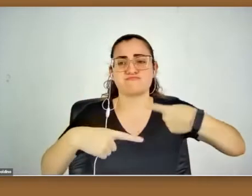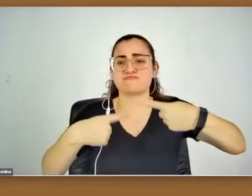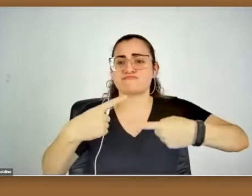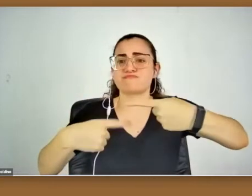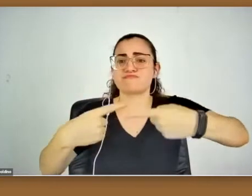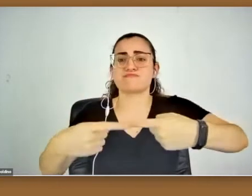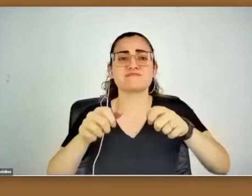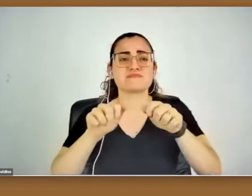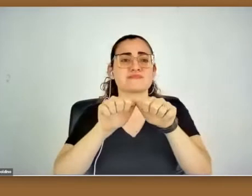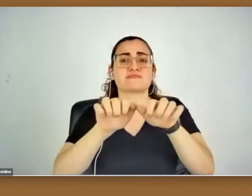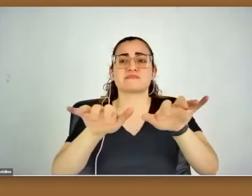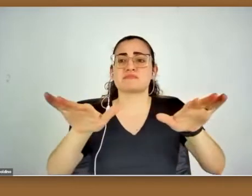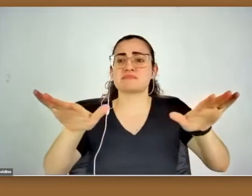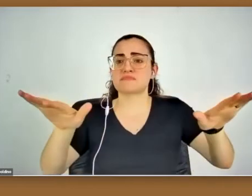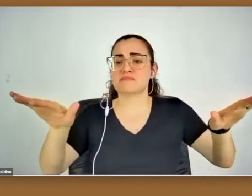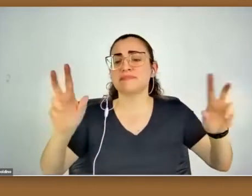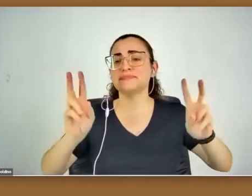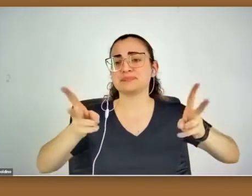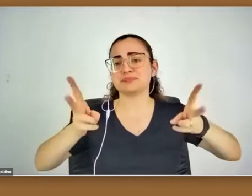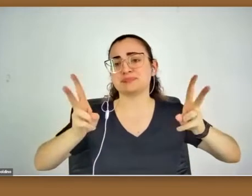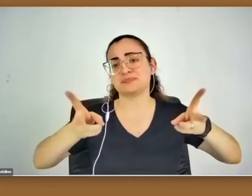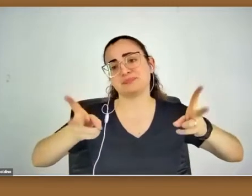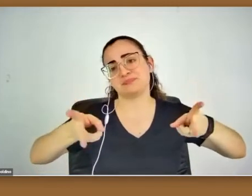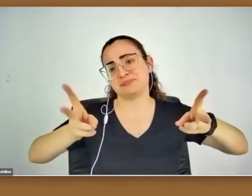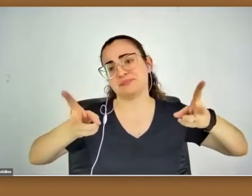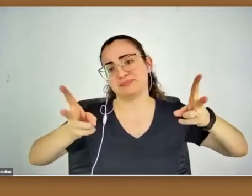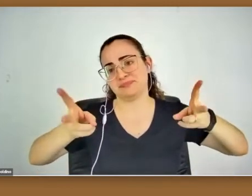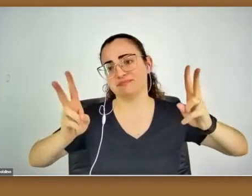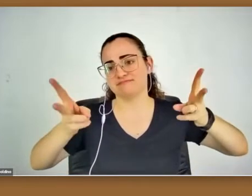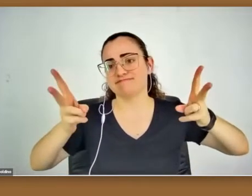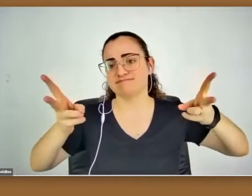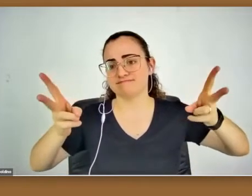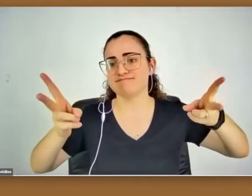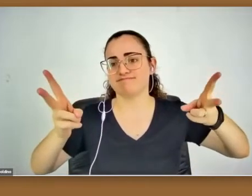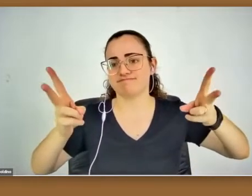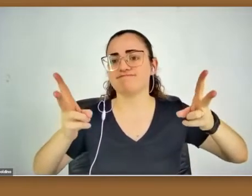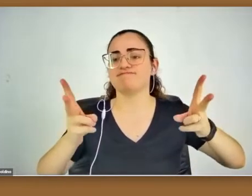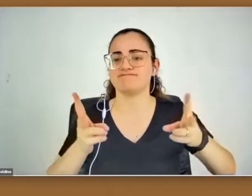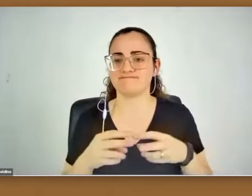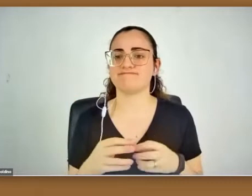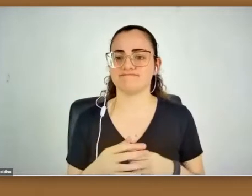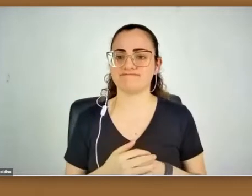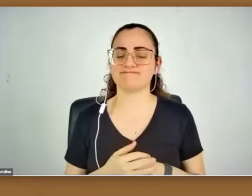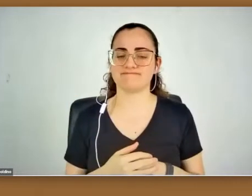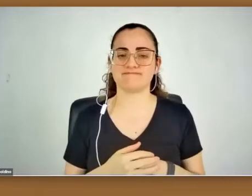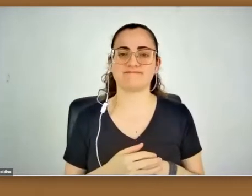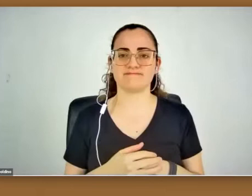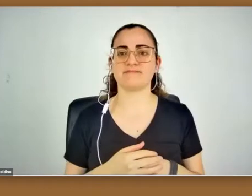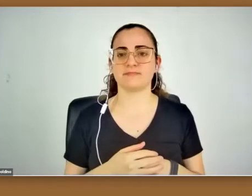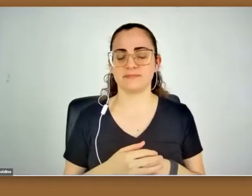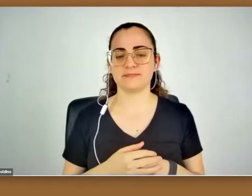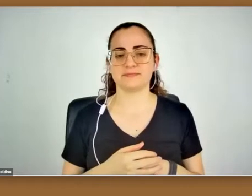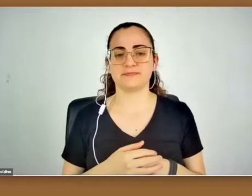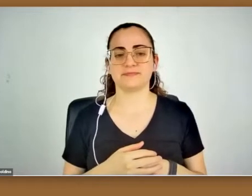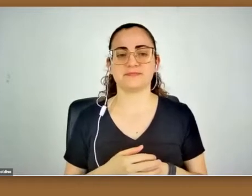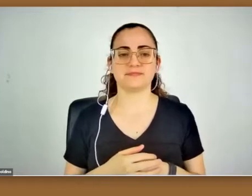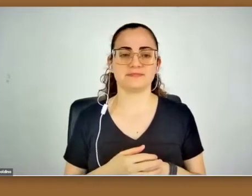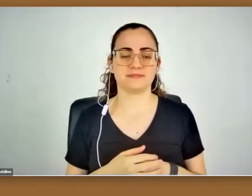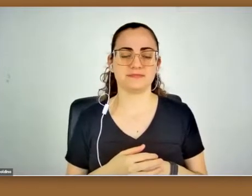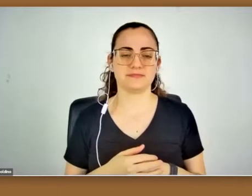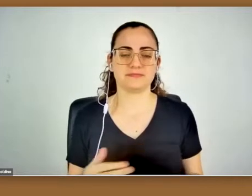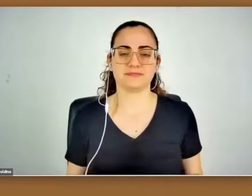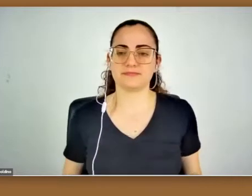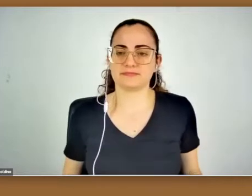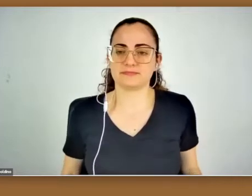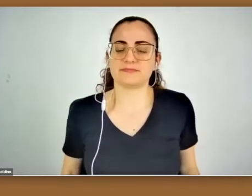em diferentes humanos, porque você vai ter a possibilidade de ter mais gerações, né, de vírus, por exemplo.